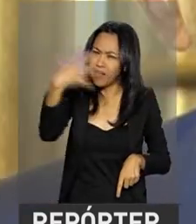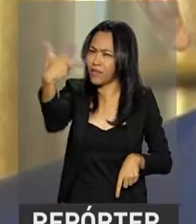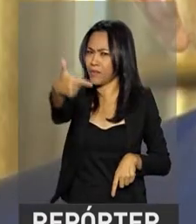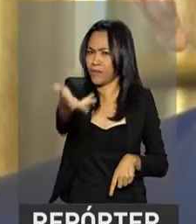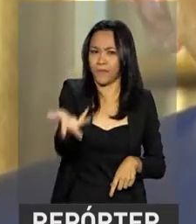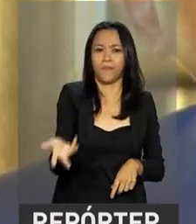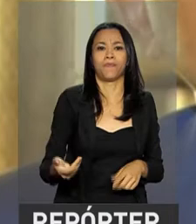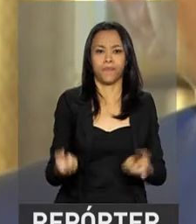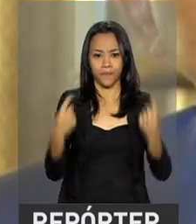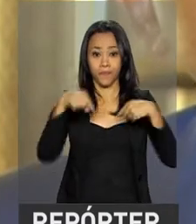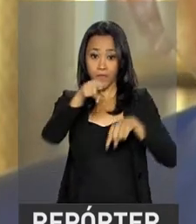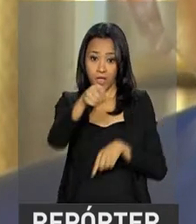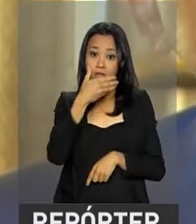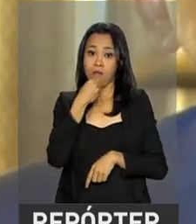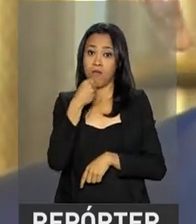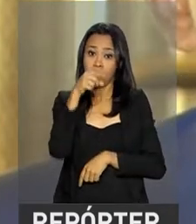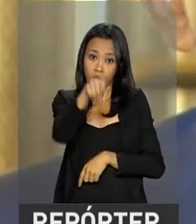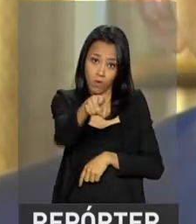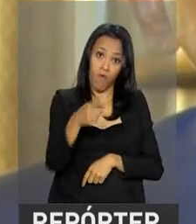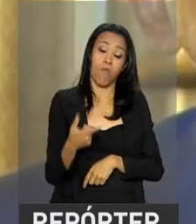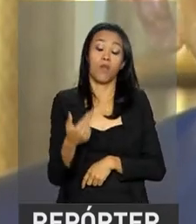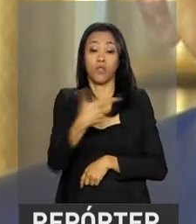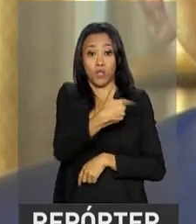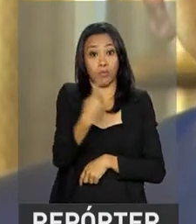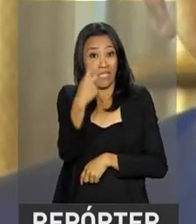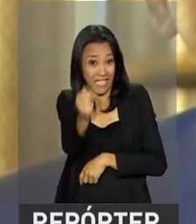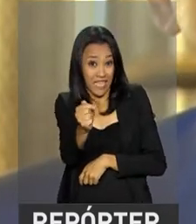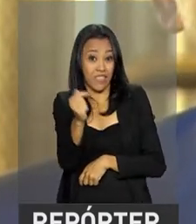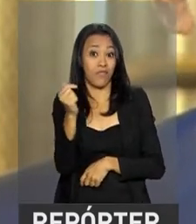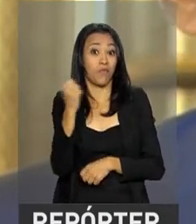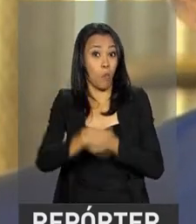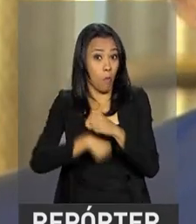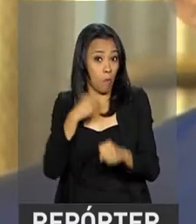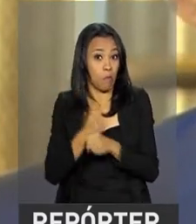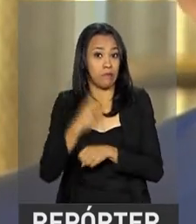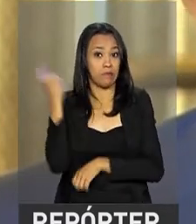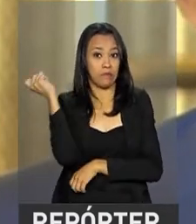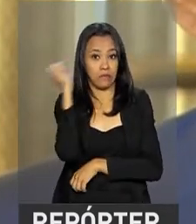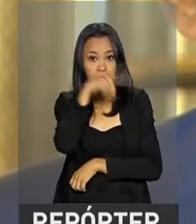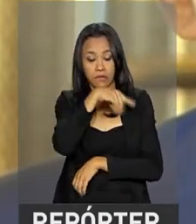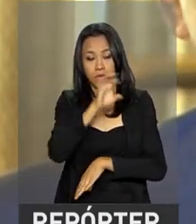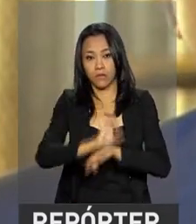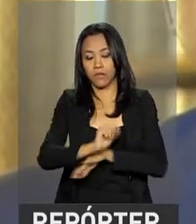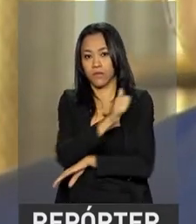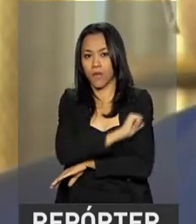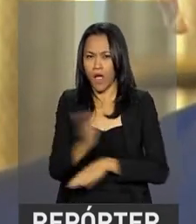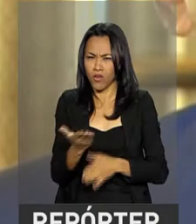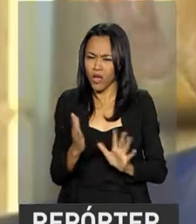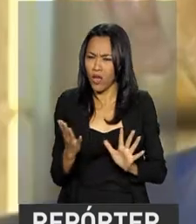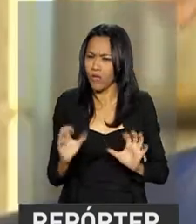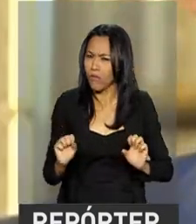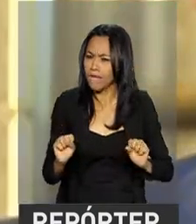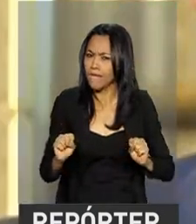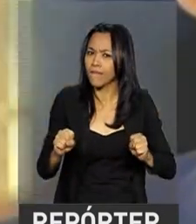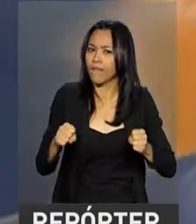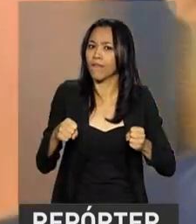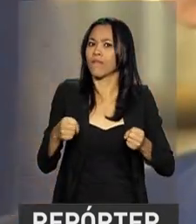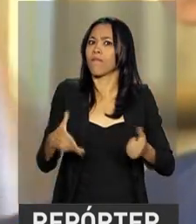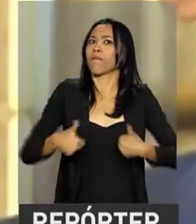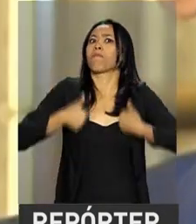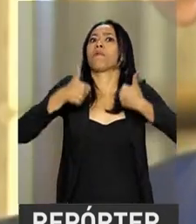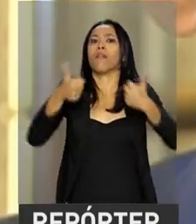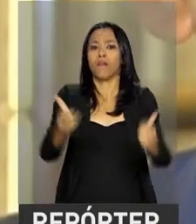lindos. Segundo o gerente, 2017 foi um ano difícil para o setor hoteleiro no Rio, mas já começa a reagir. Ele conta que